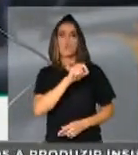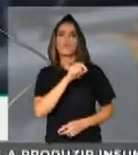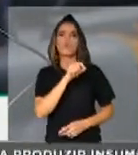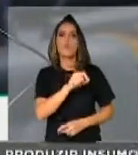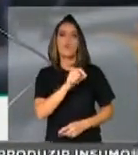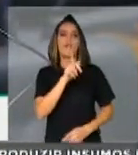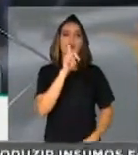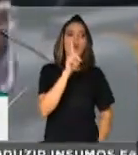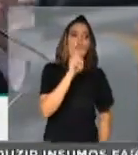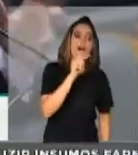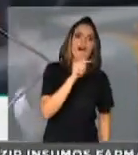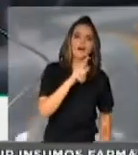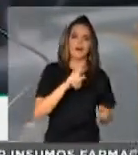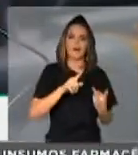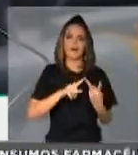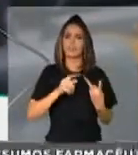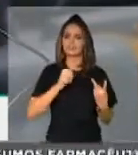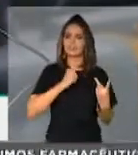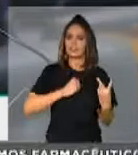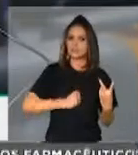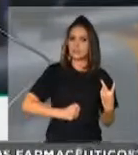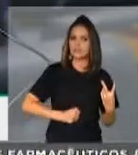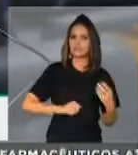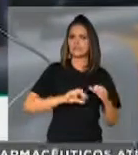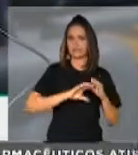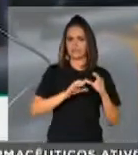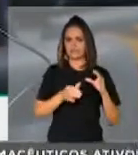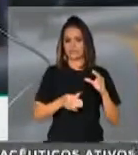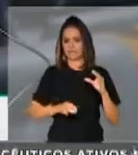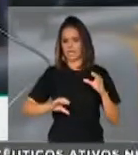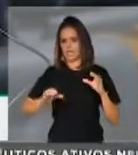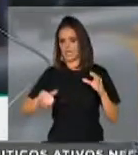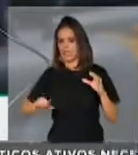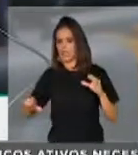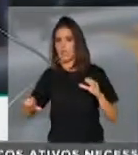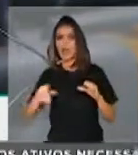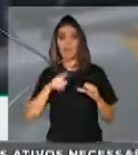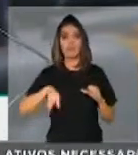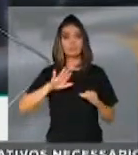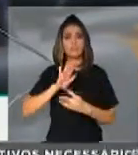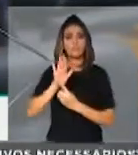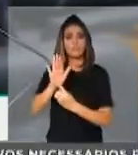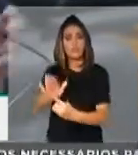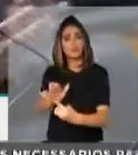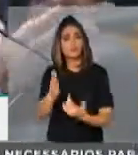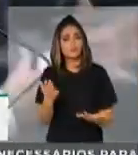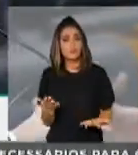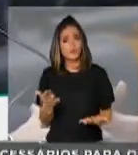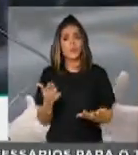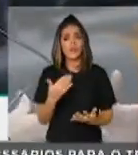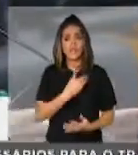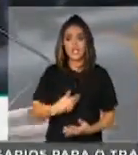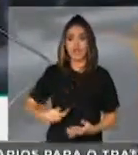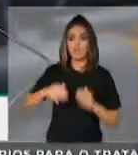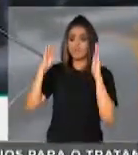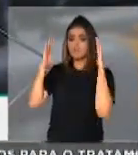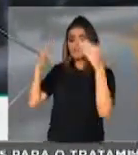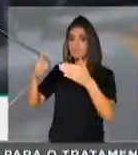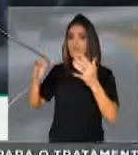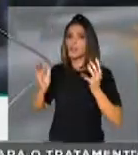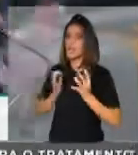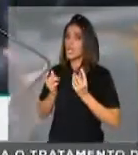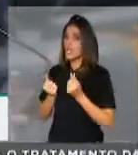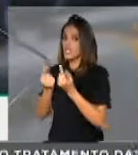que já deu claras demonstrações de que governa para os ricos, de que governa para as grandes